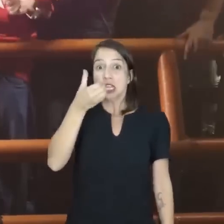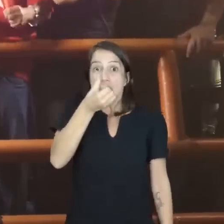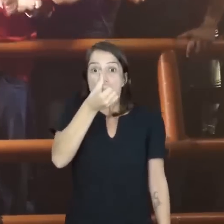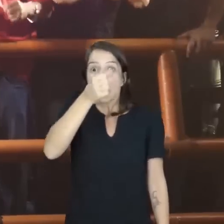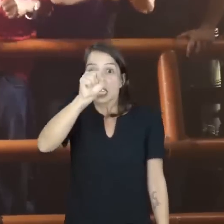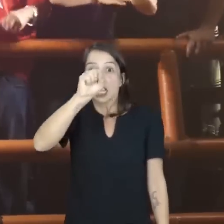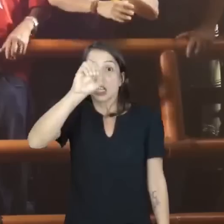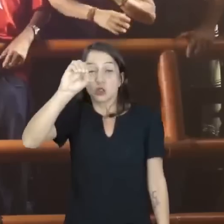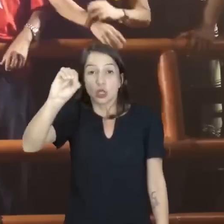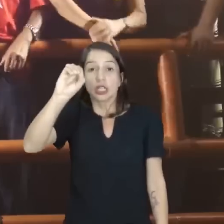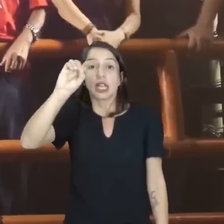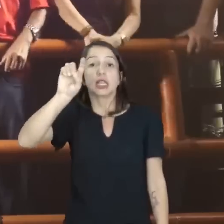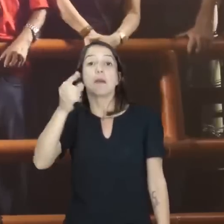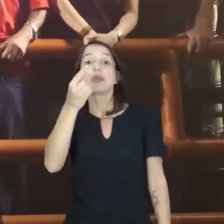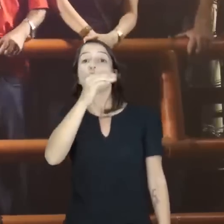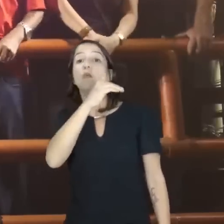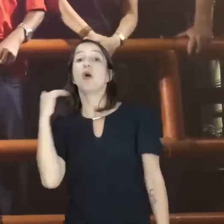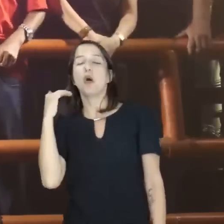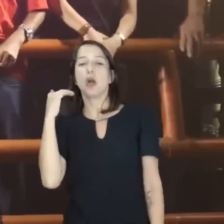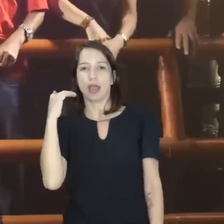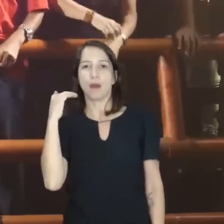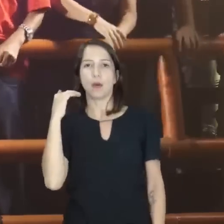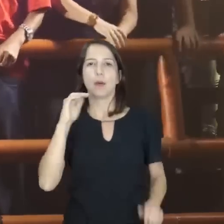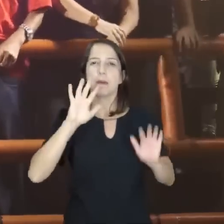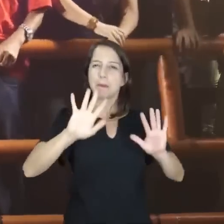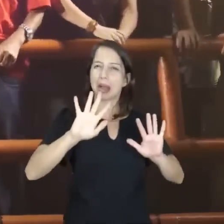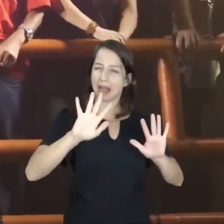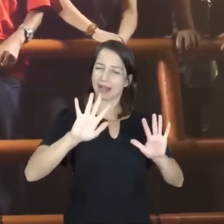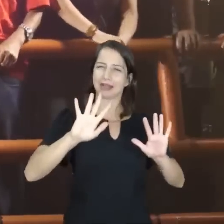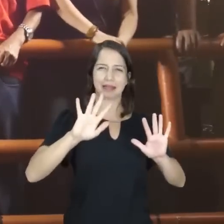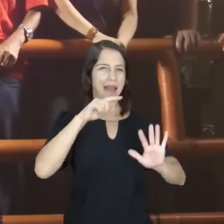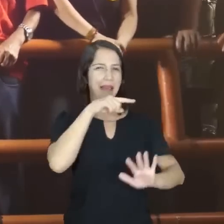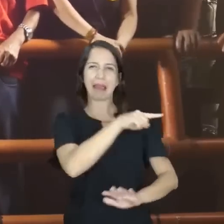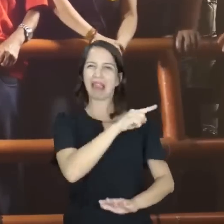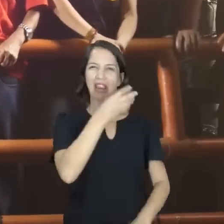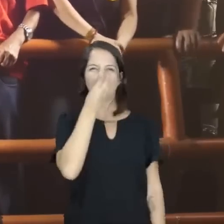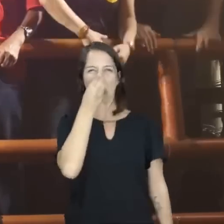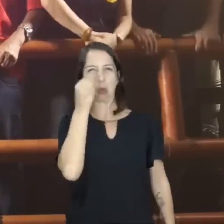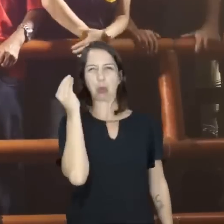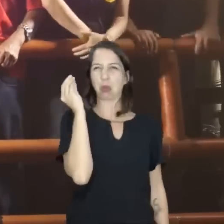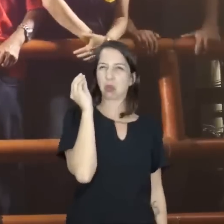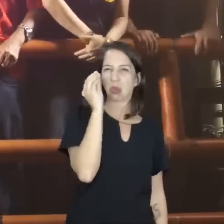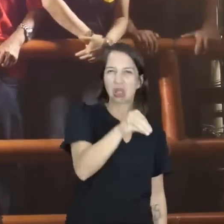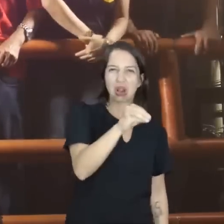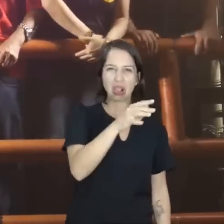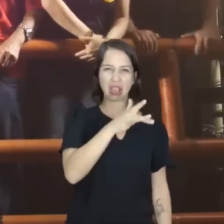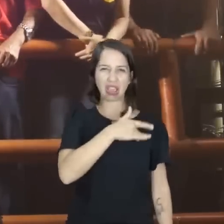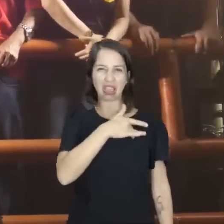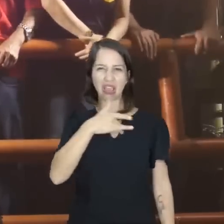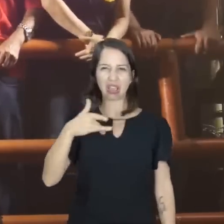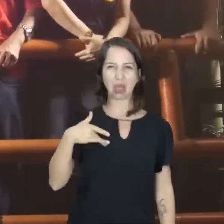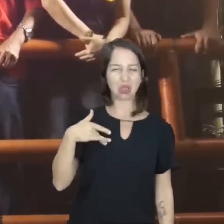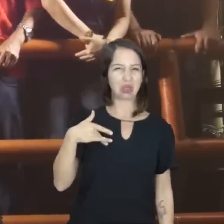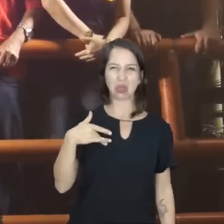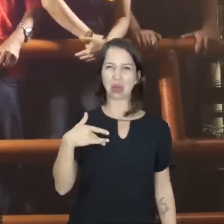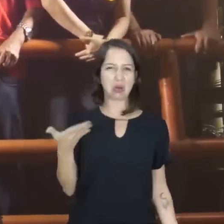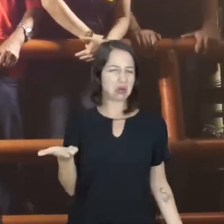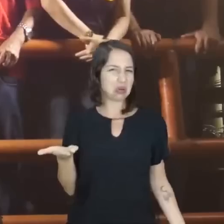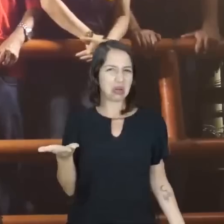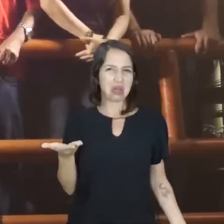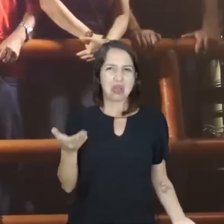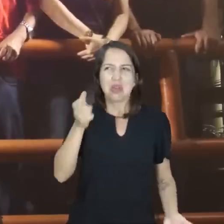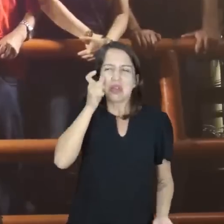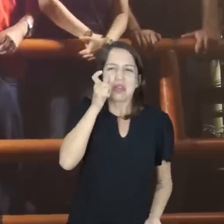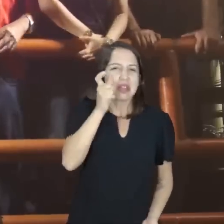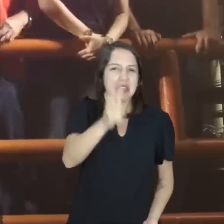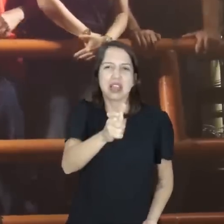negligenciou a saúde não atendeu a Organização Mundial da Saúde para atender os interesses dos governadores